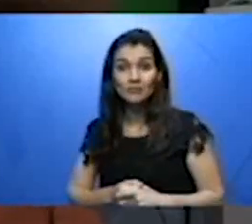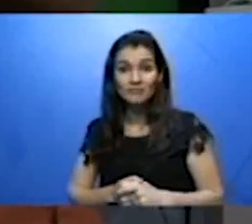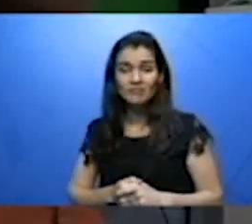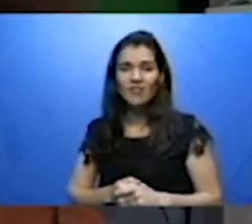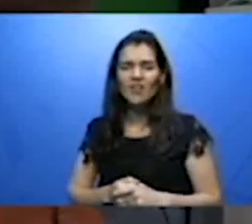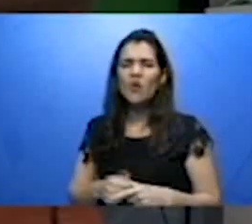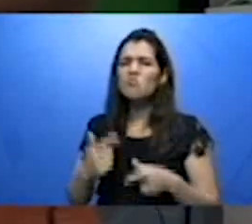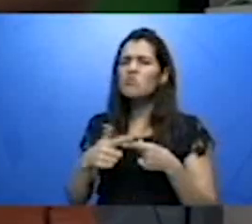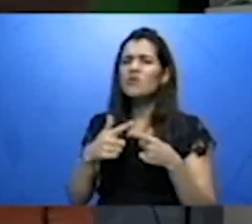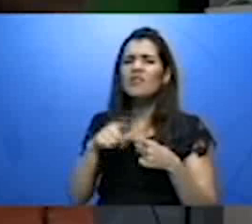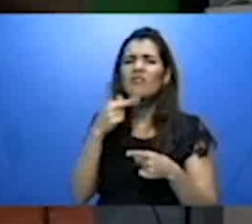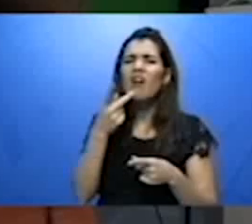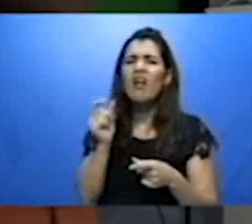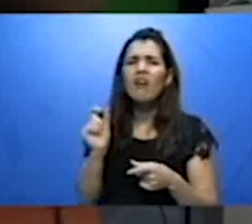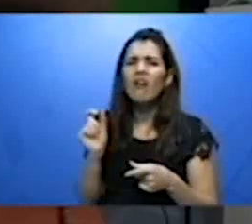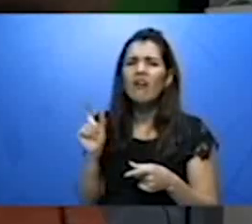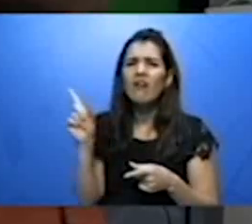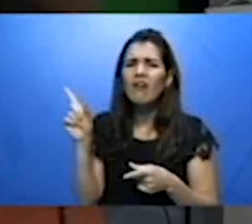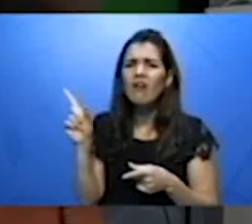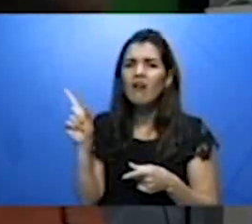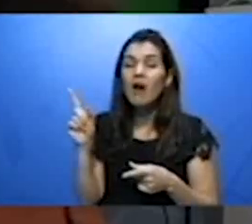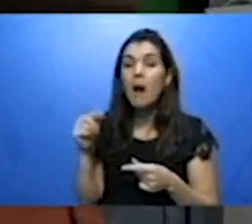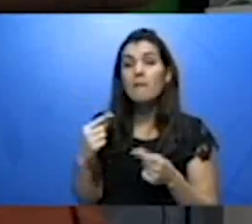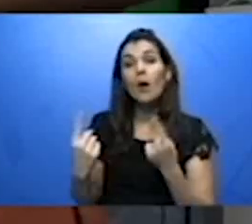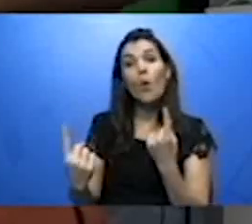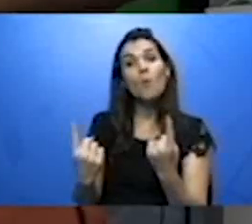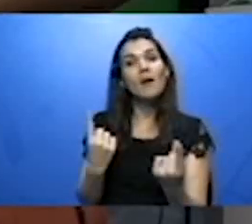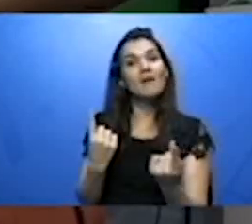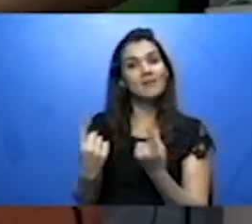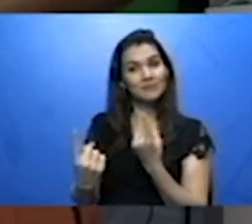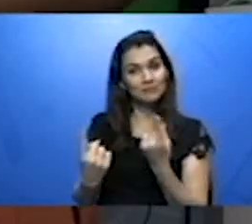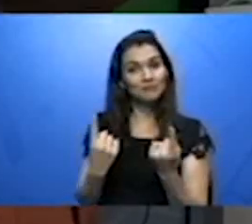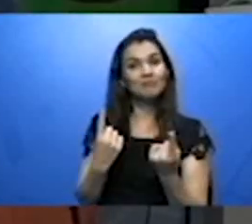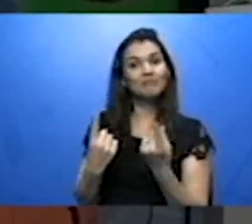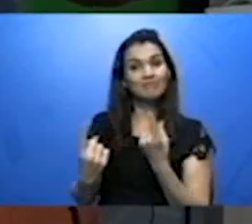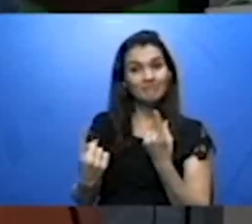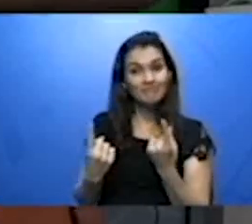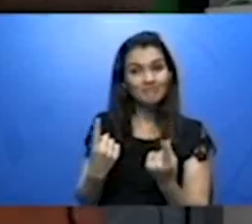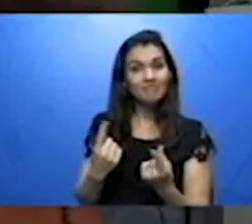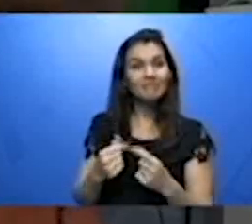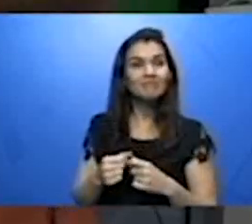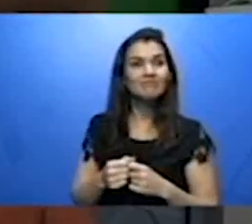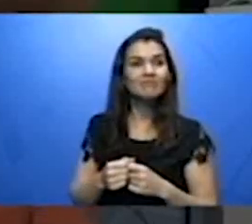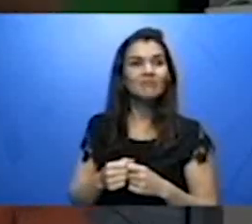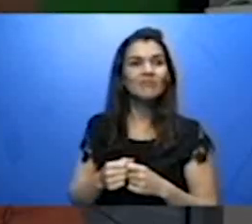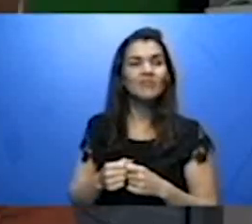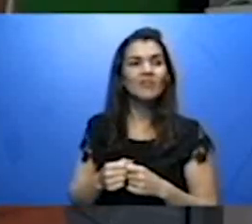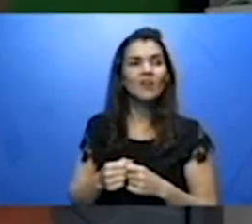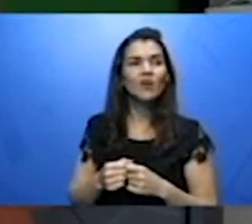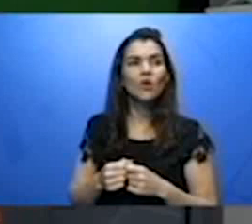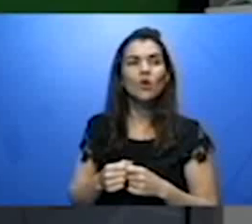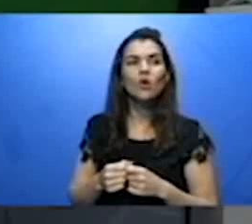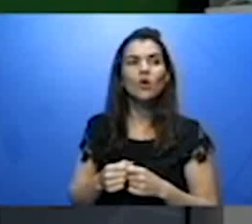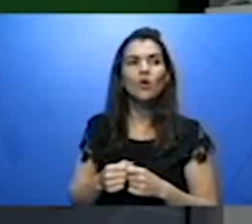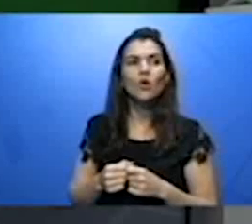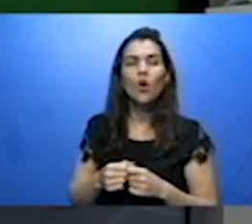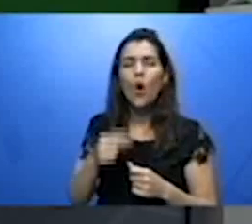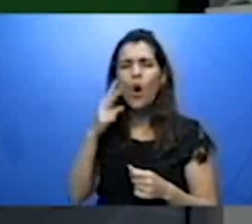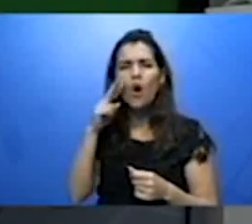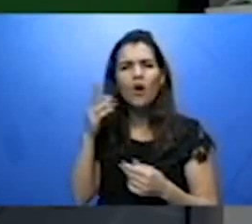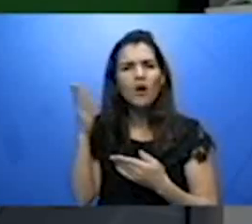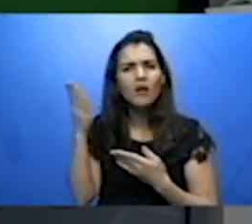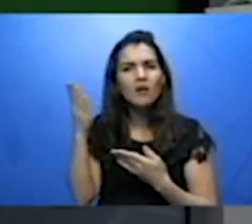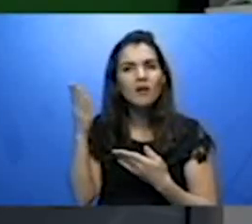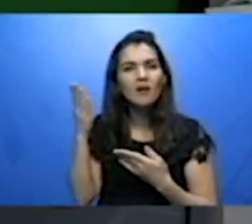material Dourado só para nós fazemos agora uma comparação né uma analogia que é isso Olha